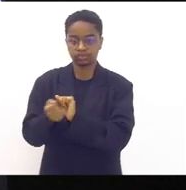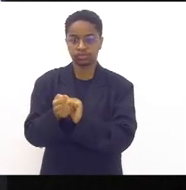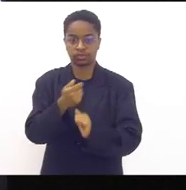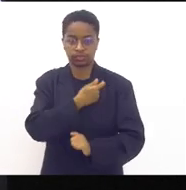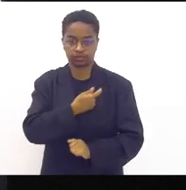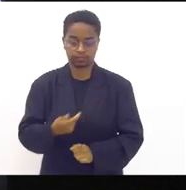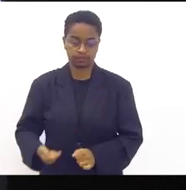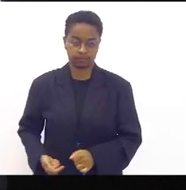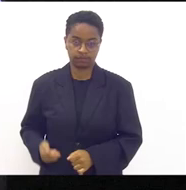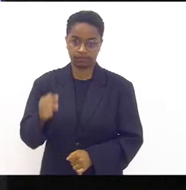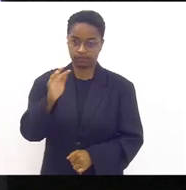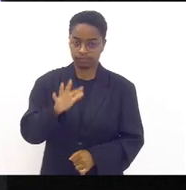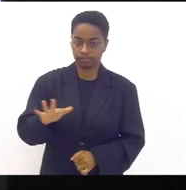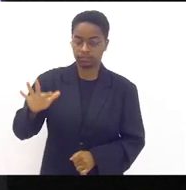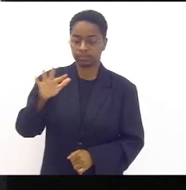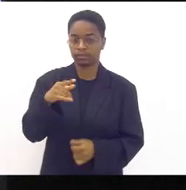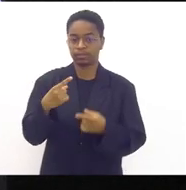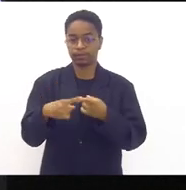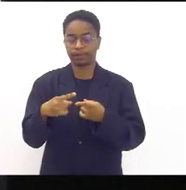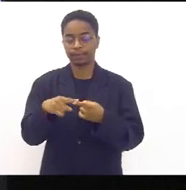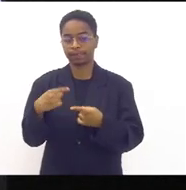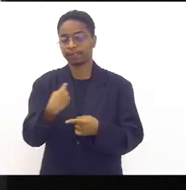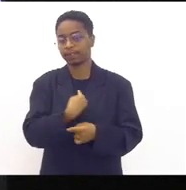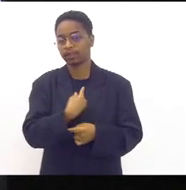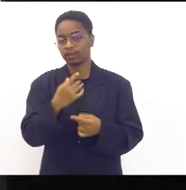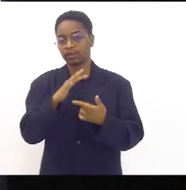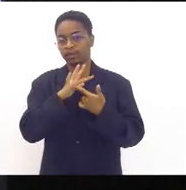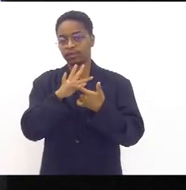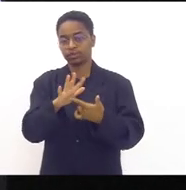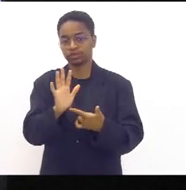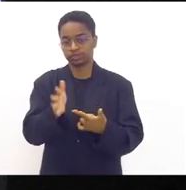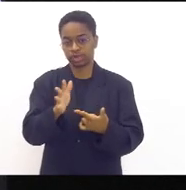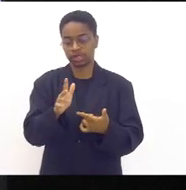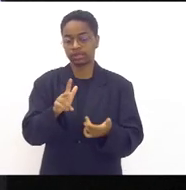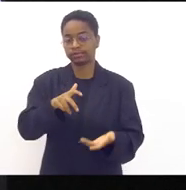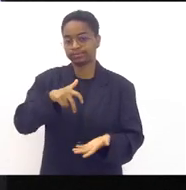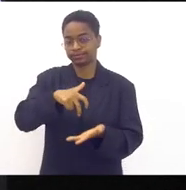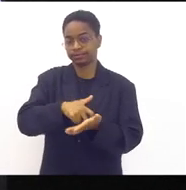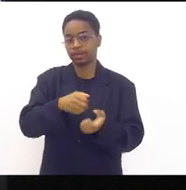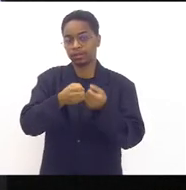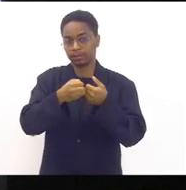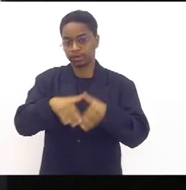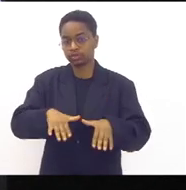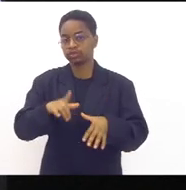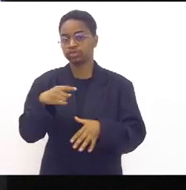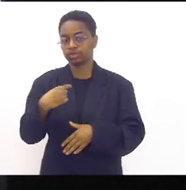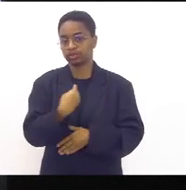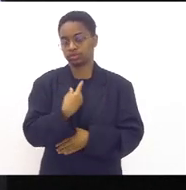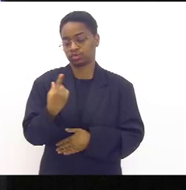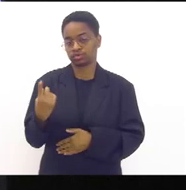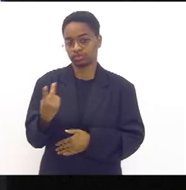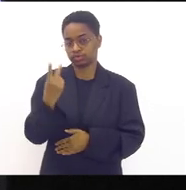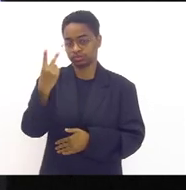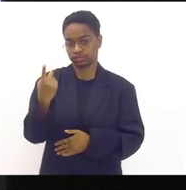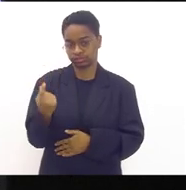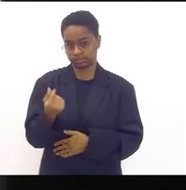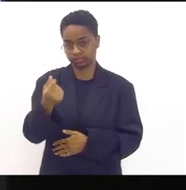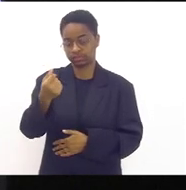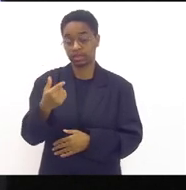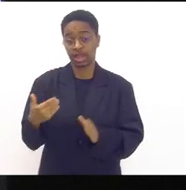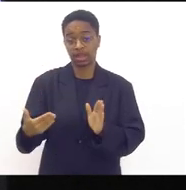que já foi mencionado aqui, é uma coisa que penaliza bastante, pesa bastante nas nossas contas e levaram a nossa,